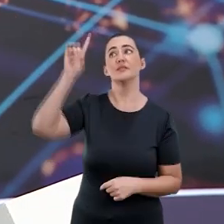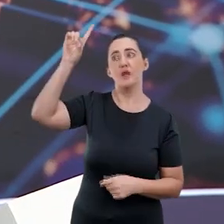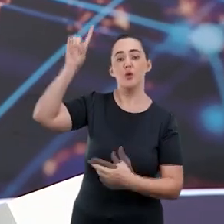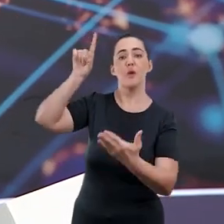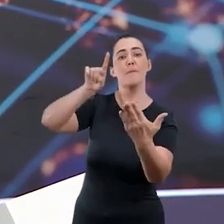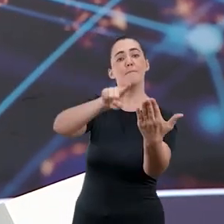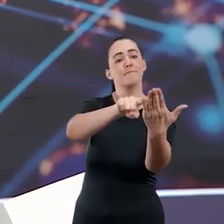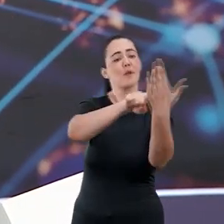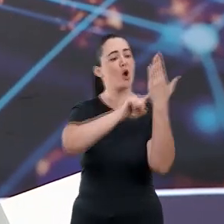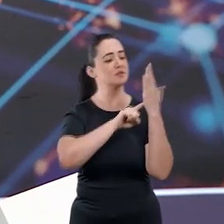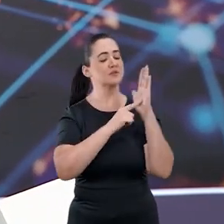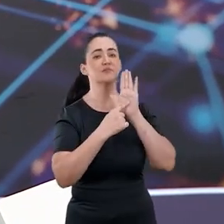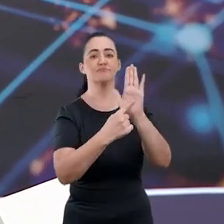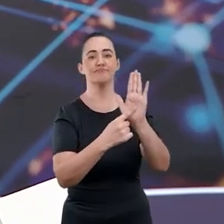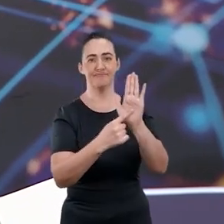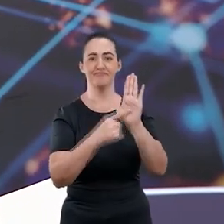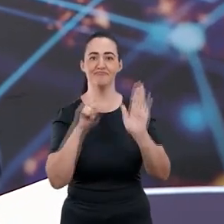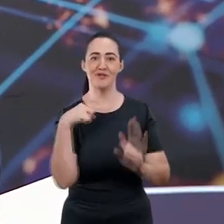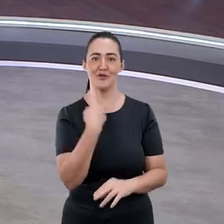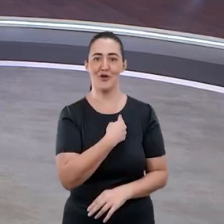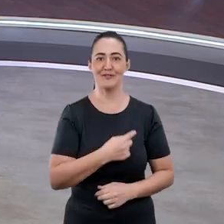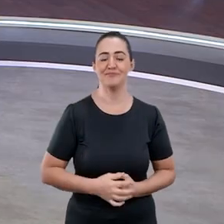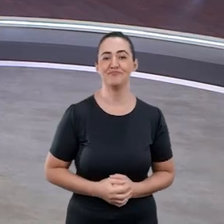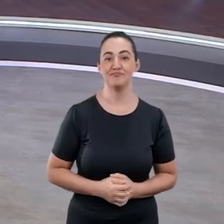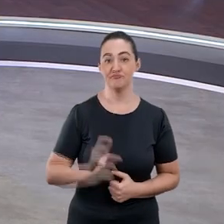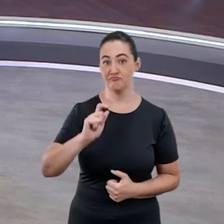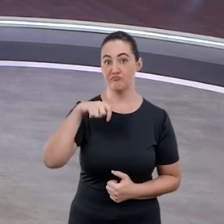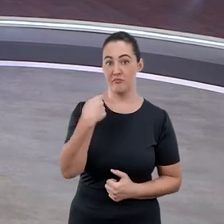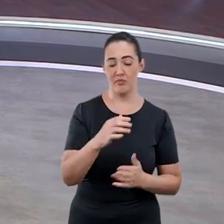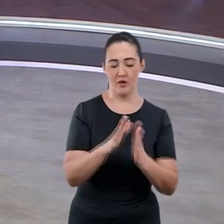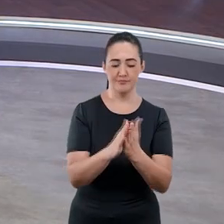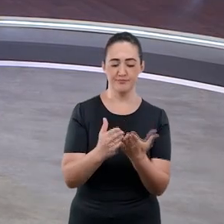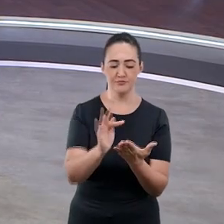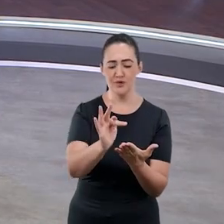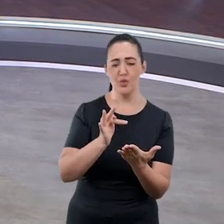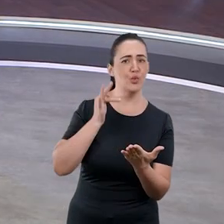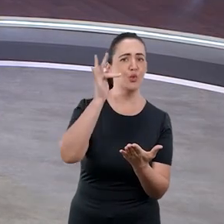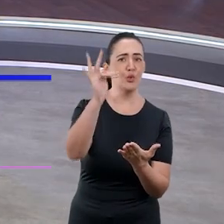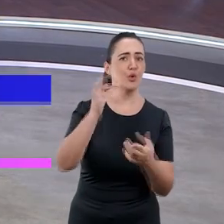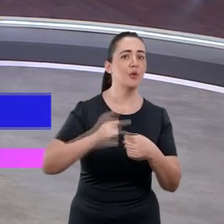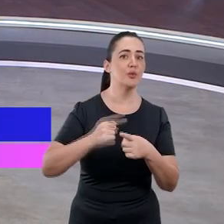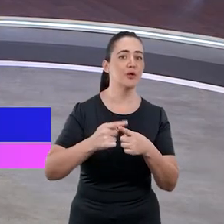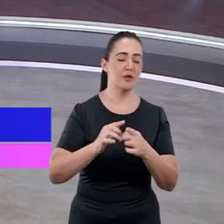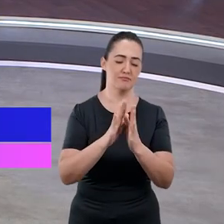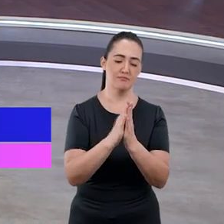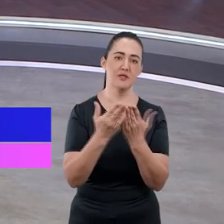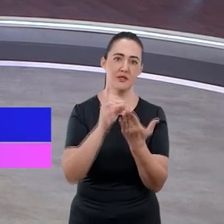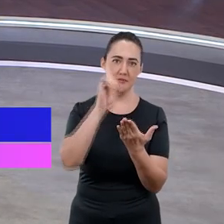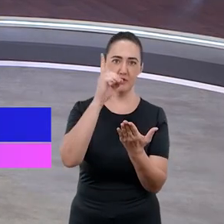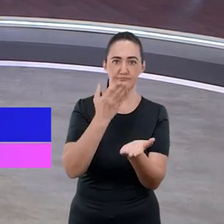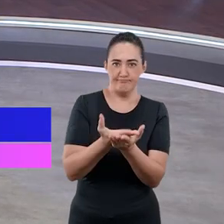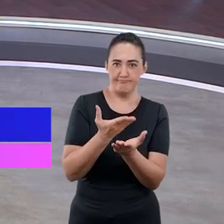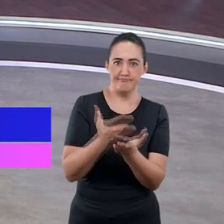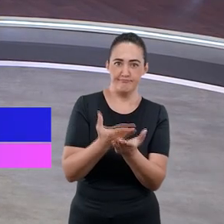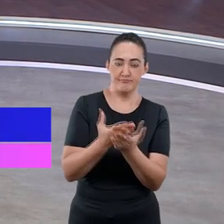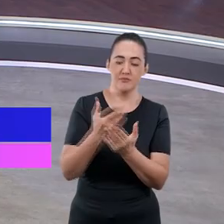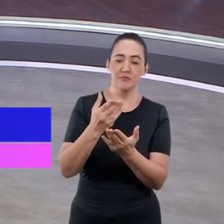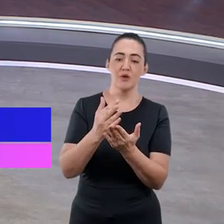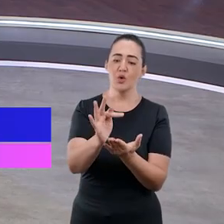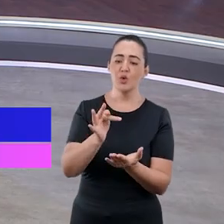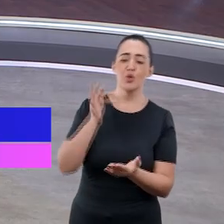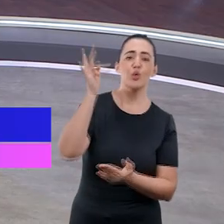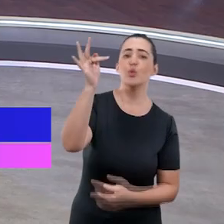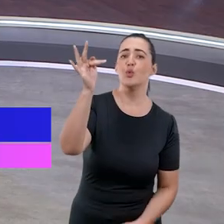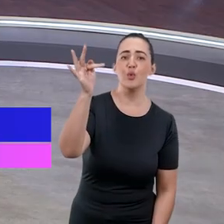revelações que o Senhor nos deixou. O nome do programa é Arena do Futuro. Arena porque discutimos a Bíblia e